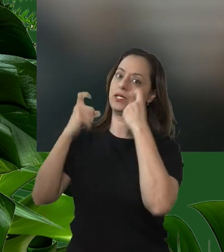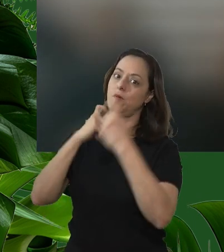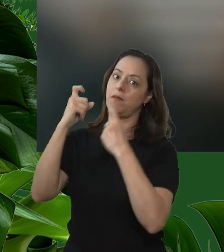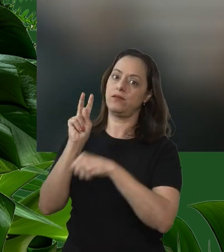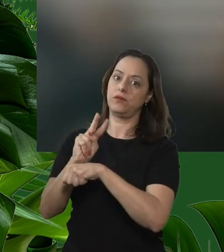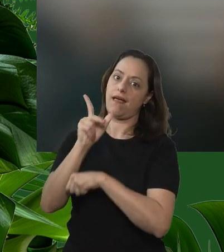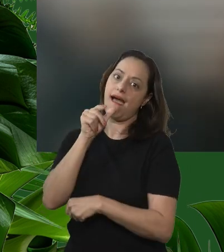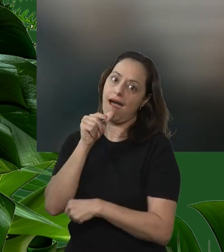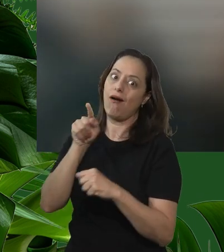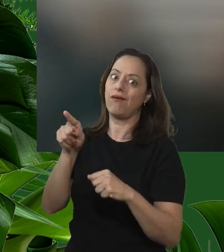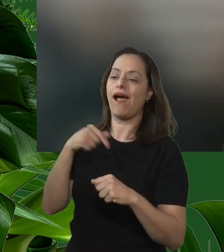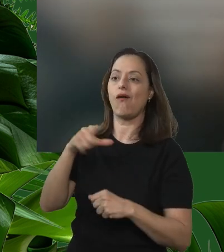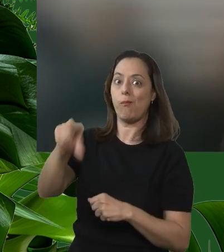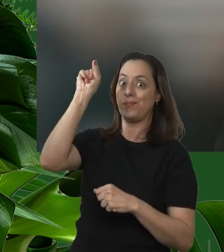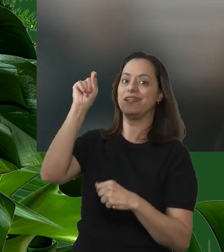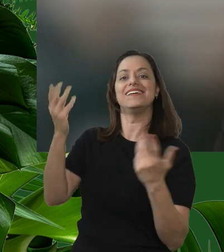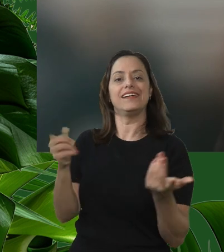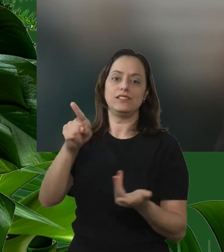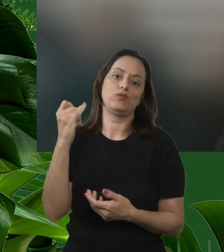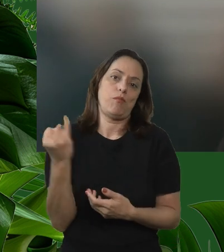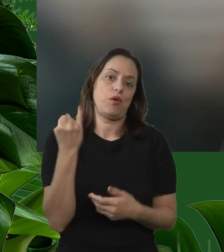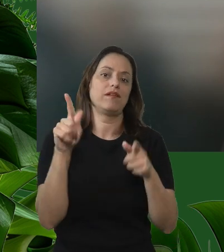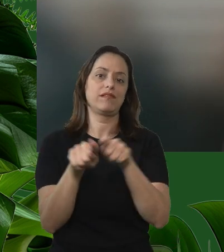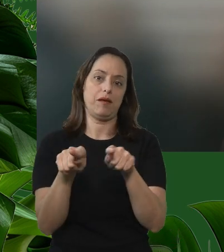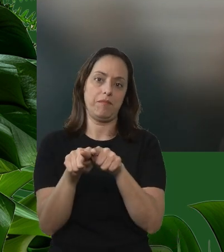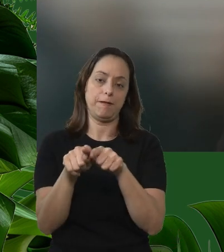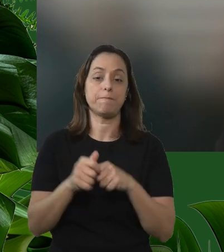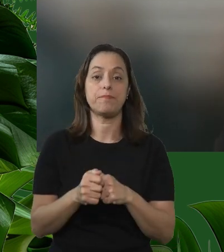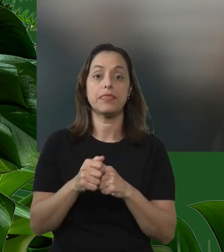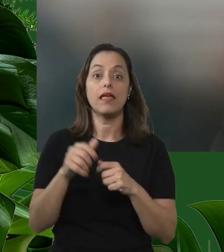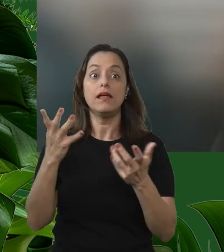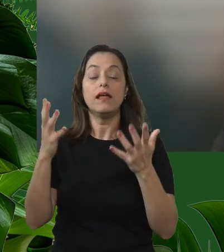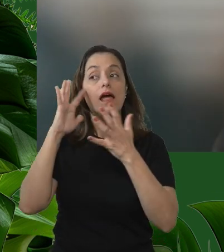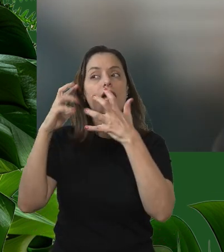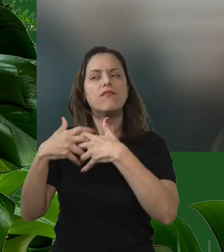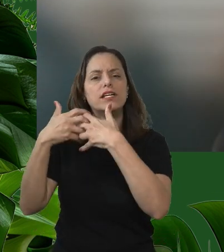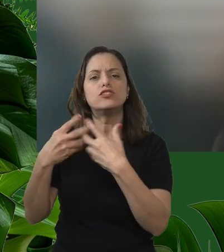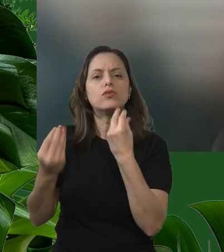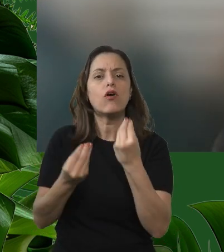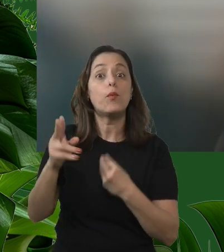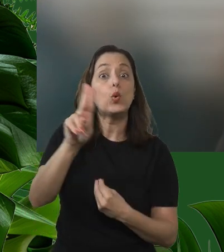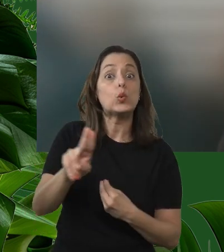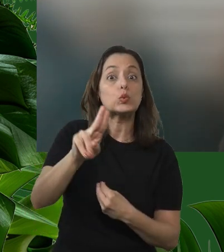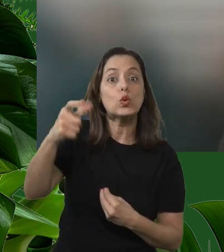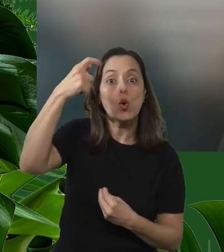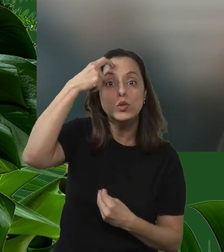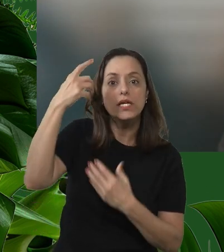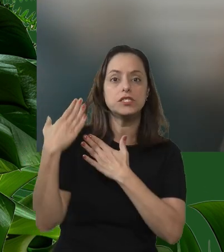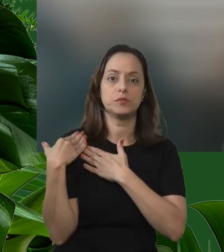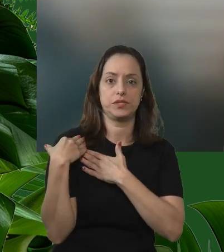em água. Isso é bem importante, né? Então, acho que refletir sobre padrões de consumo, um consumo mais consciente e